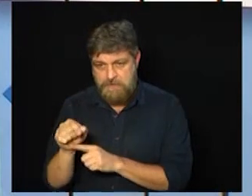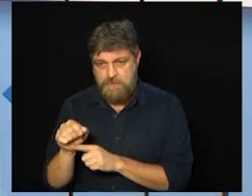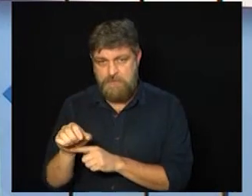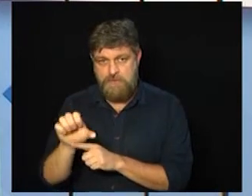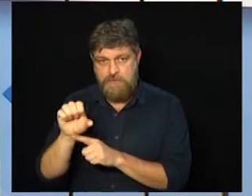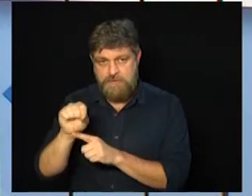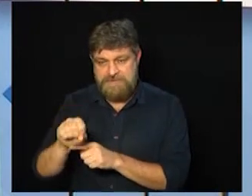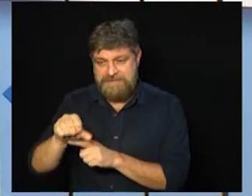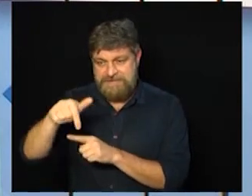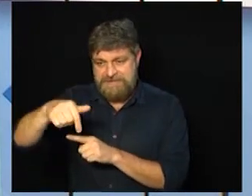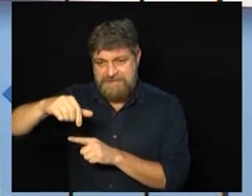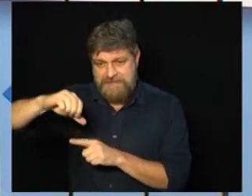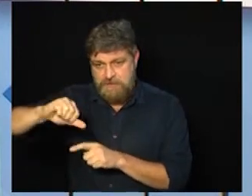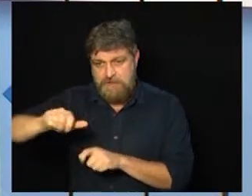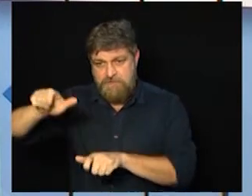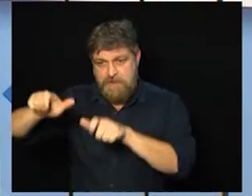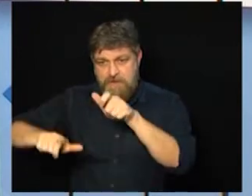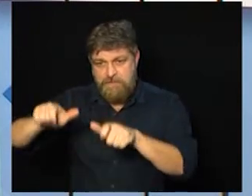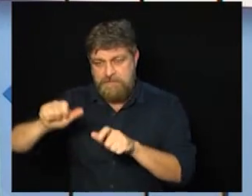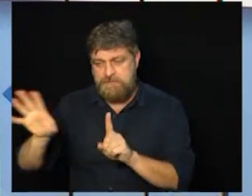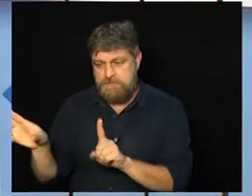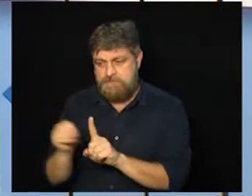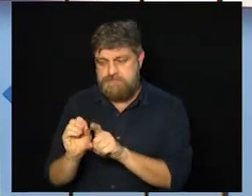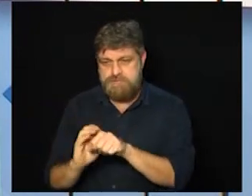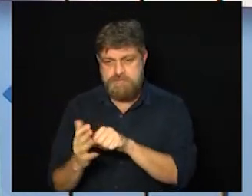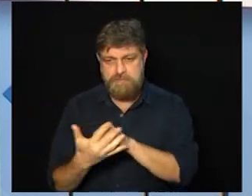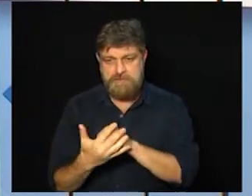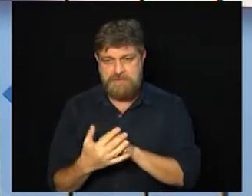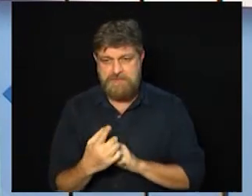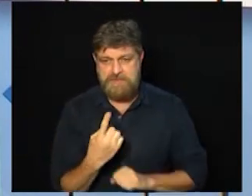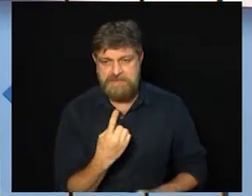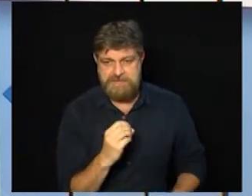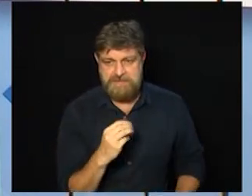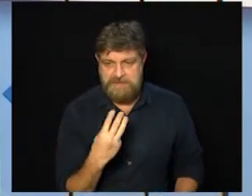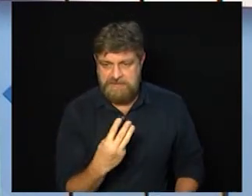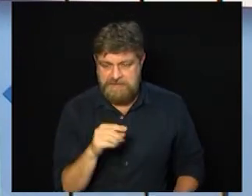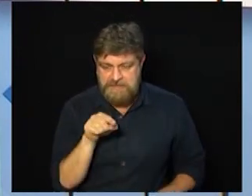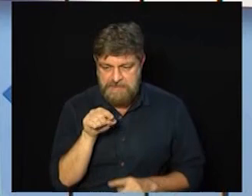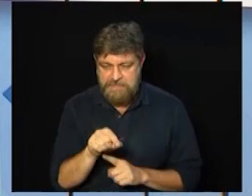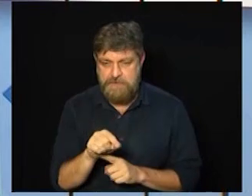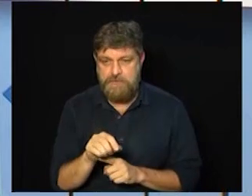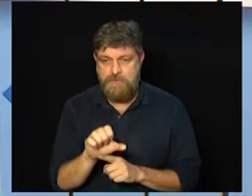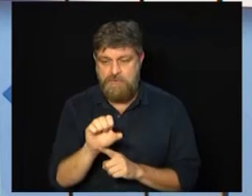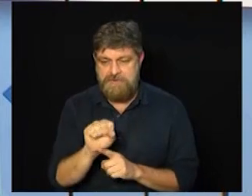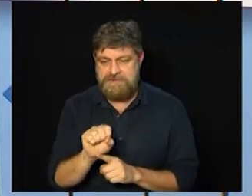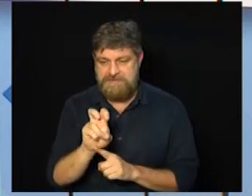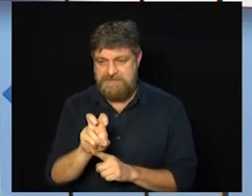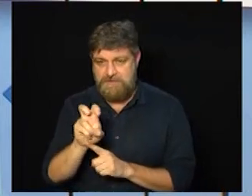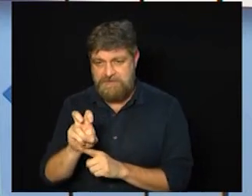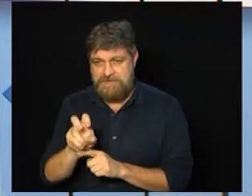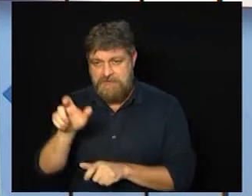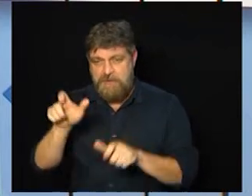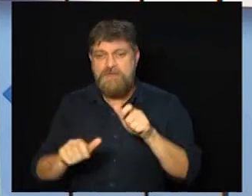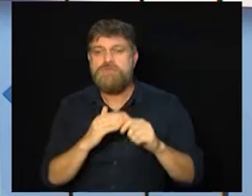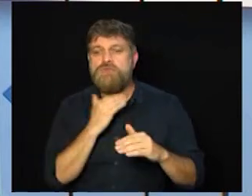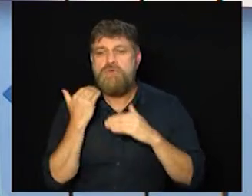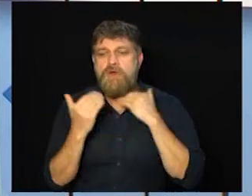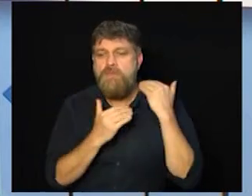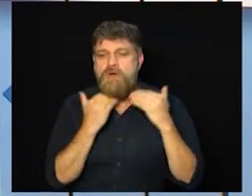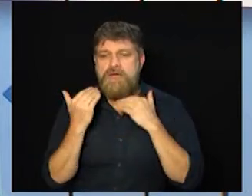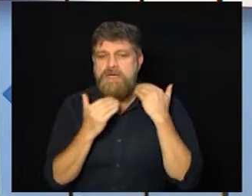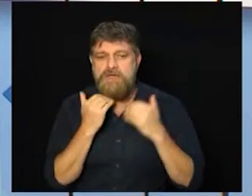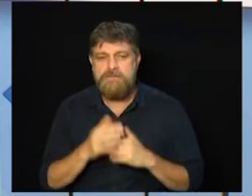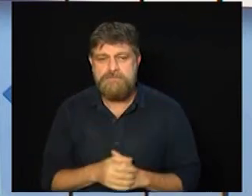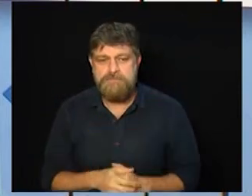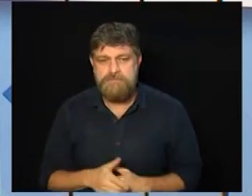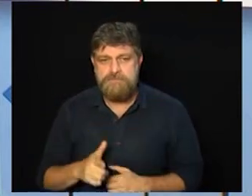1879 casos da cor vídeo 19 com 103 1855 óbitos devido à